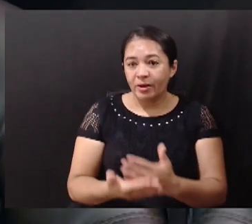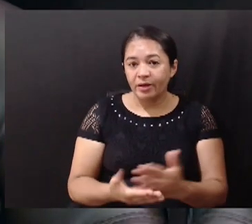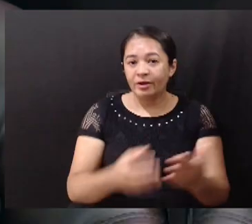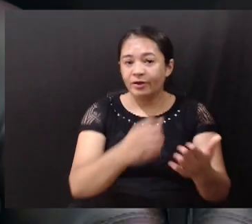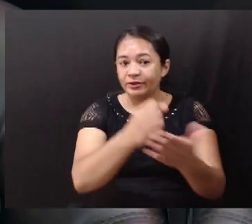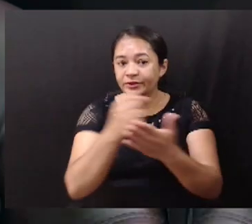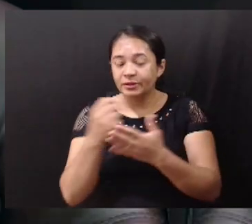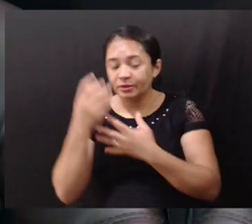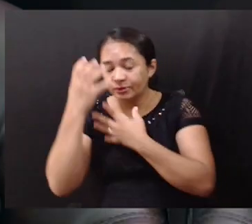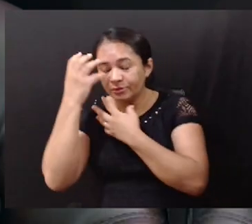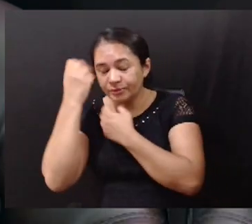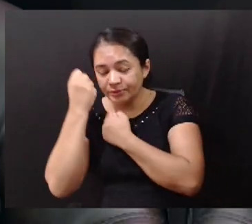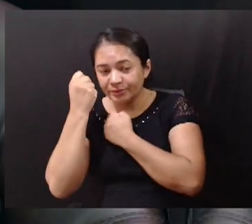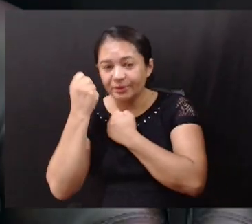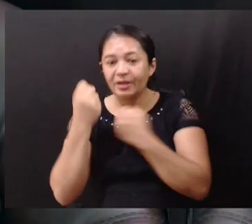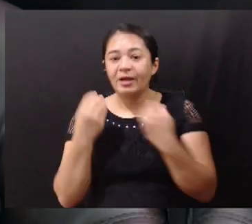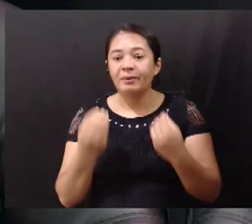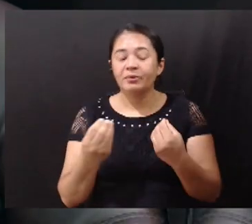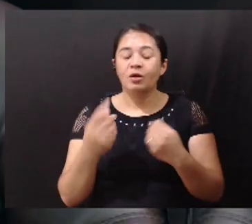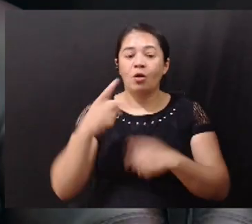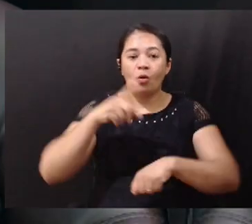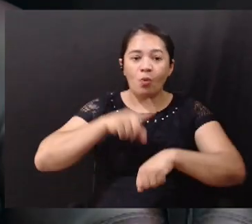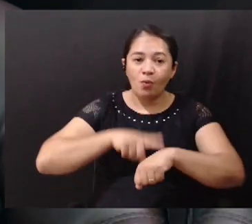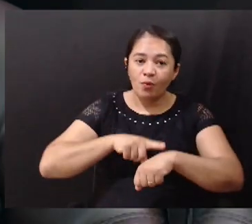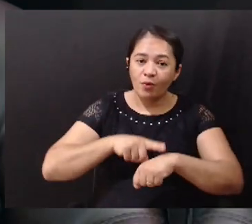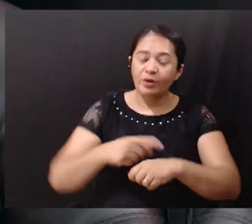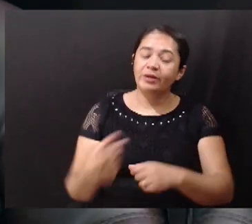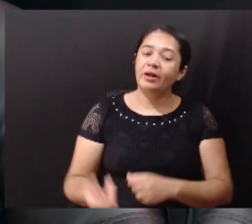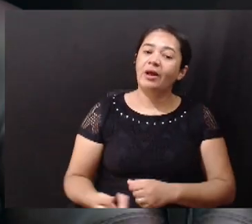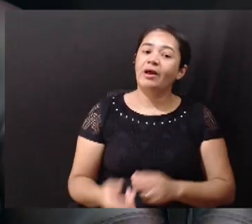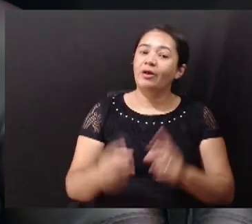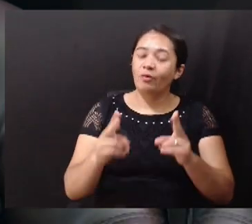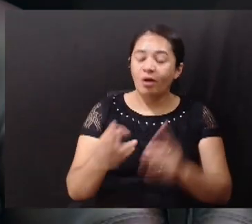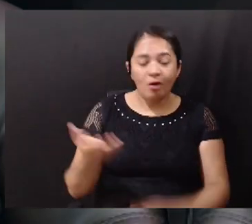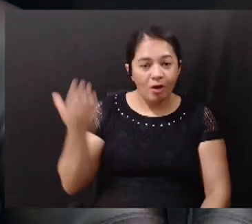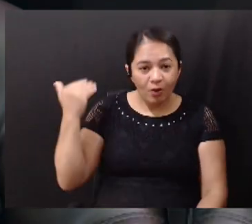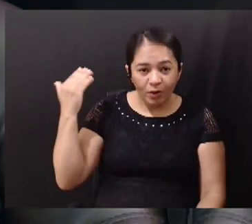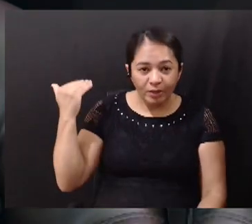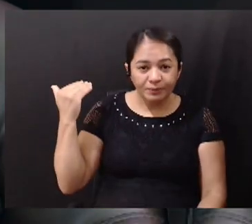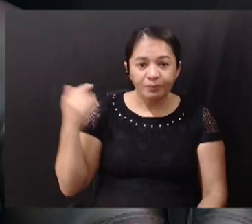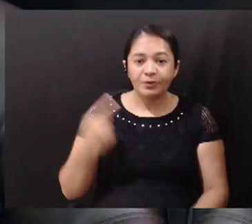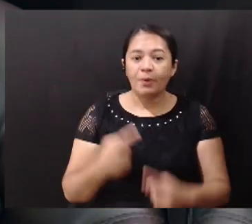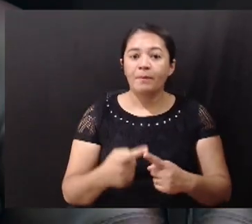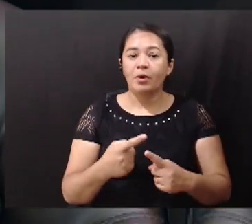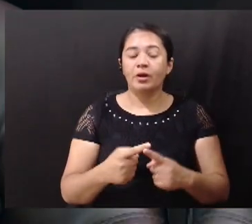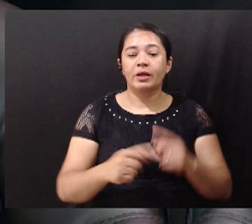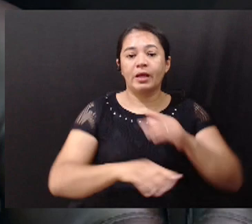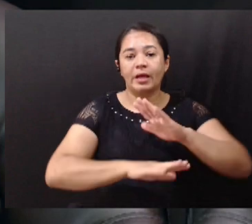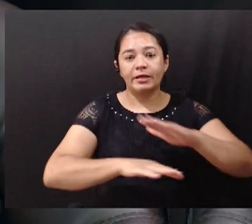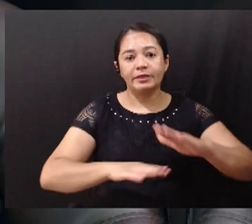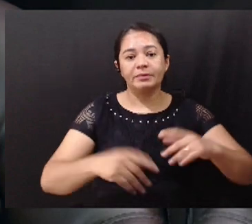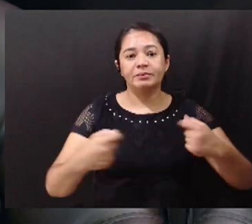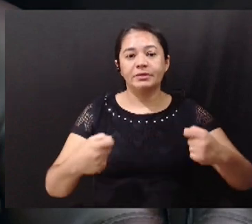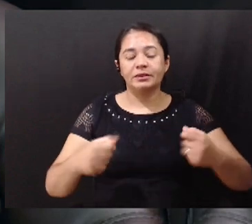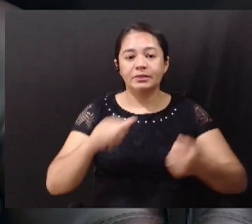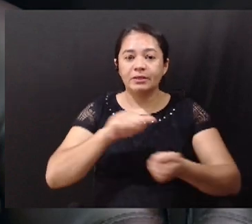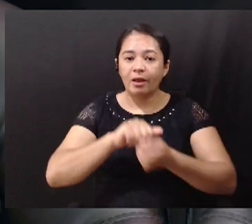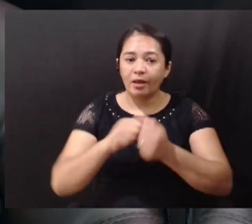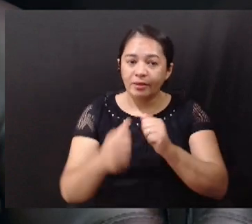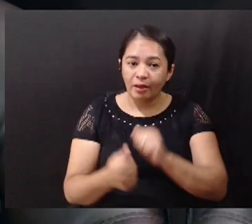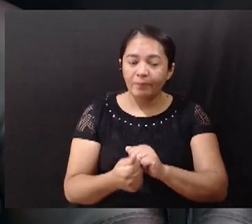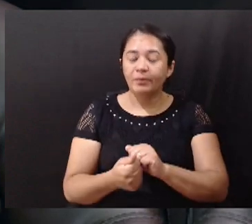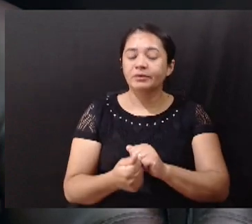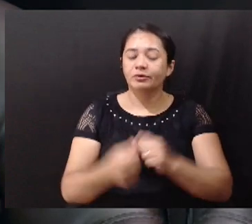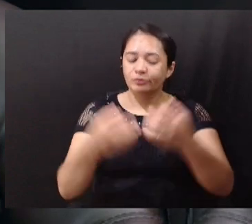para aquele horário anterior, porque a criança vai precisar de um período também de readaptação, de